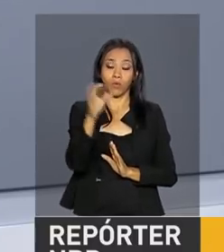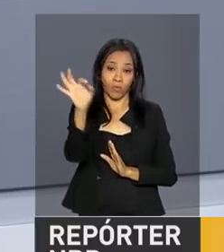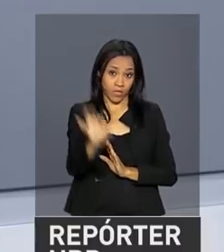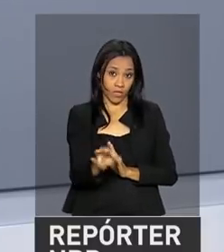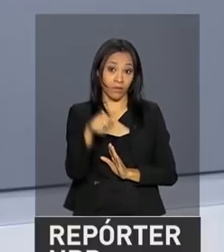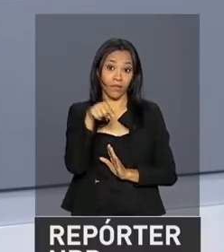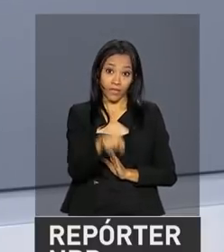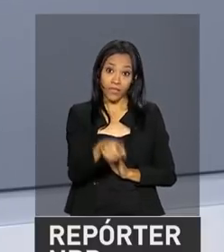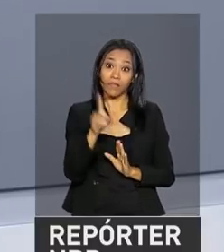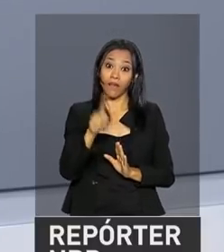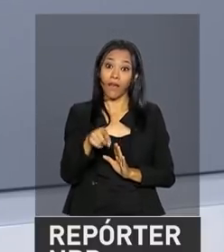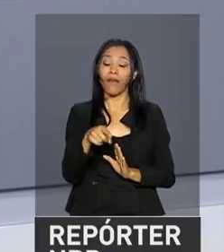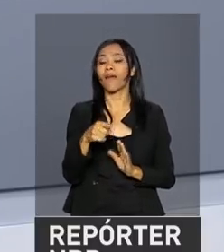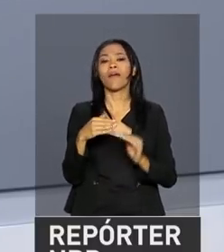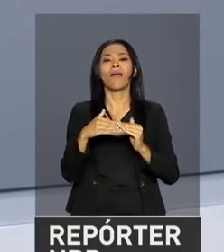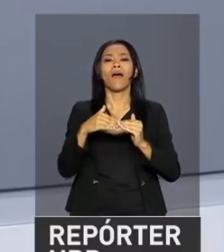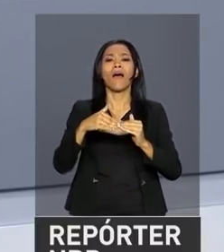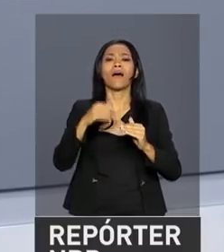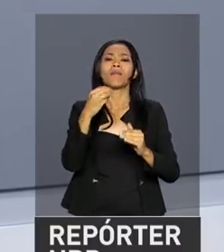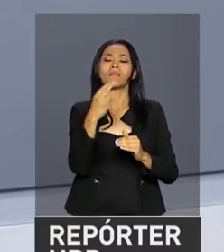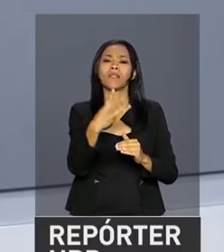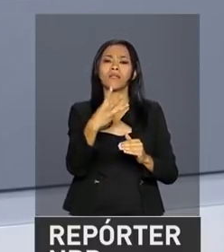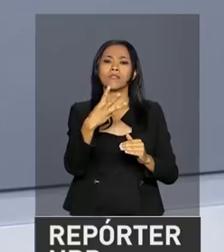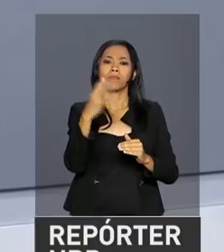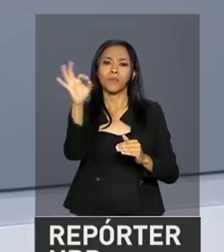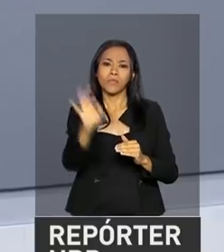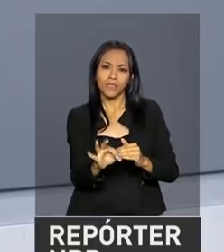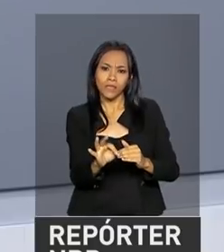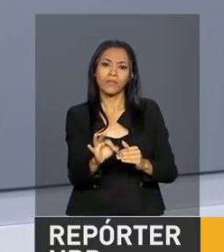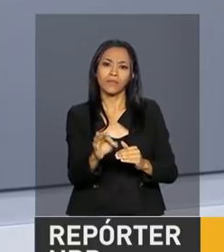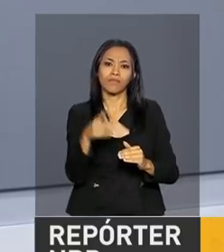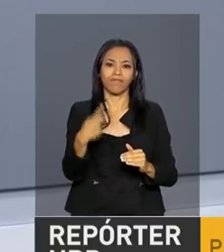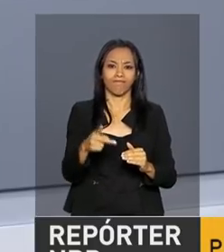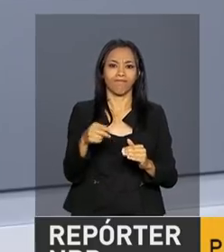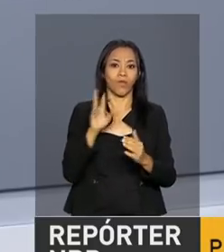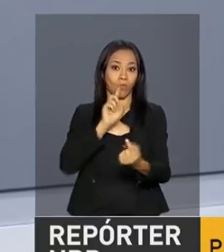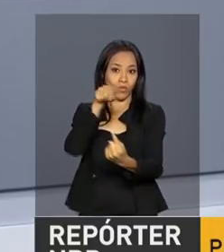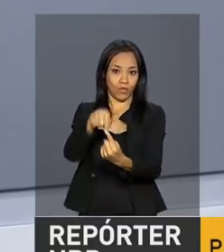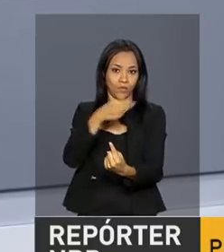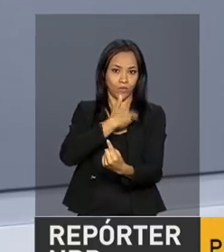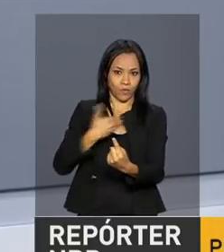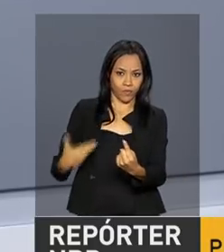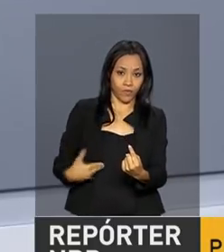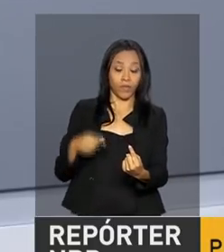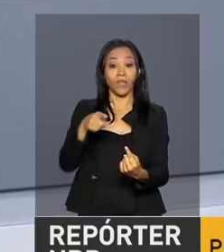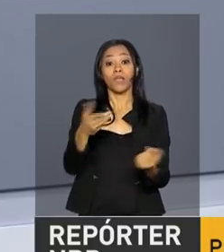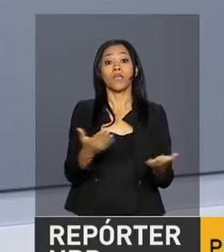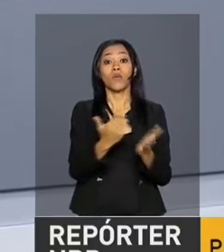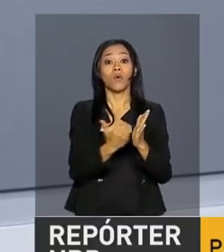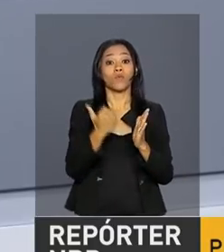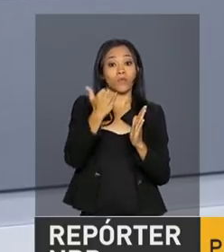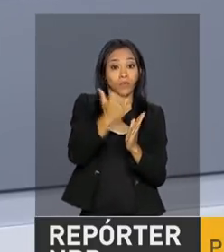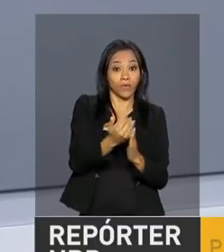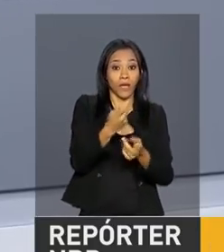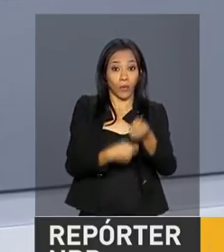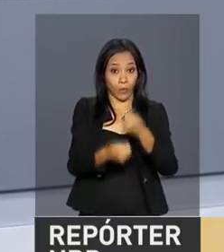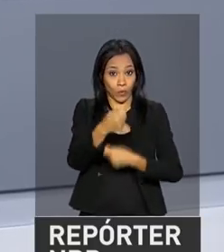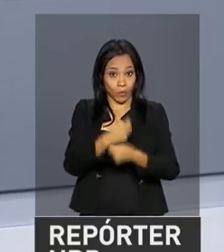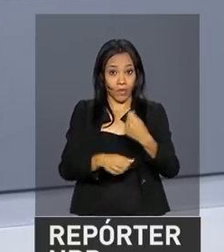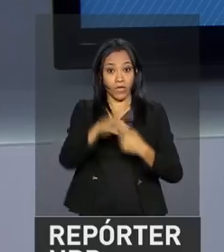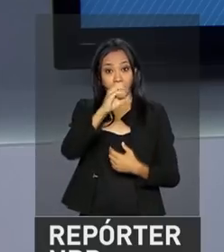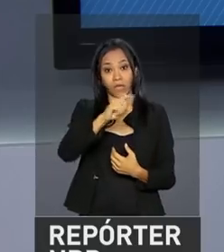expectativa abaixo do piso da meta de 3% para o crescimento da economia a estimativa subiu para 0,91 por